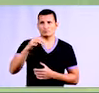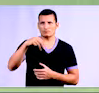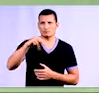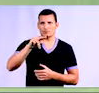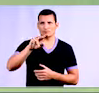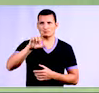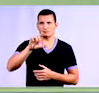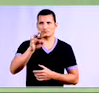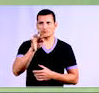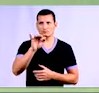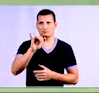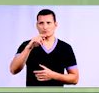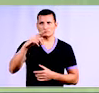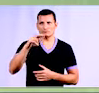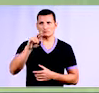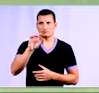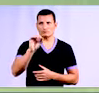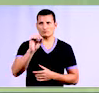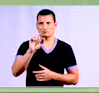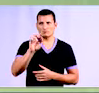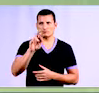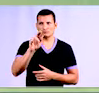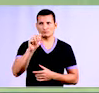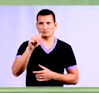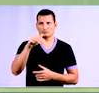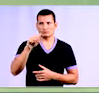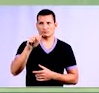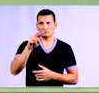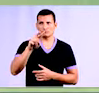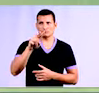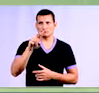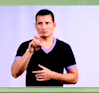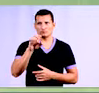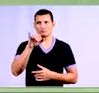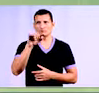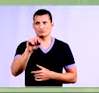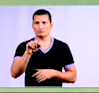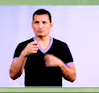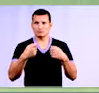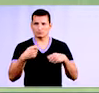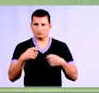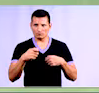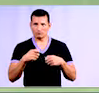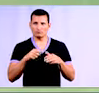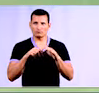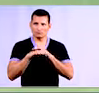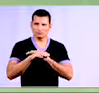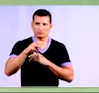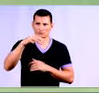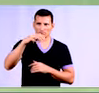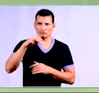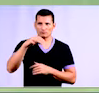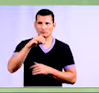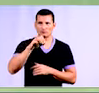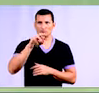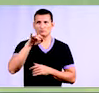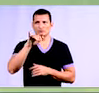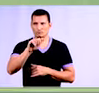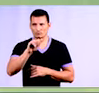memória, olha aqui, a necessidade de alocar memória para os vários processos obrigou